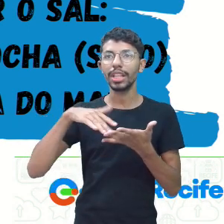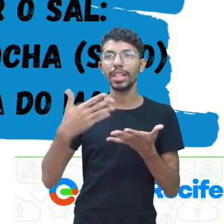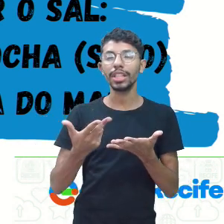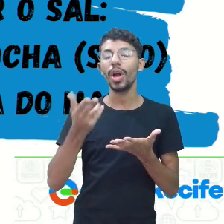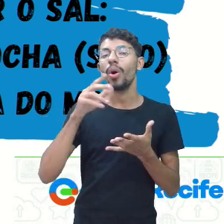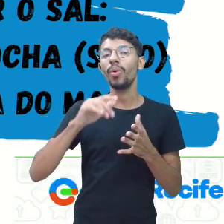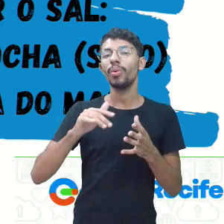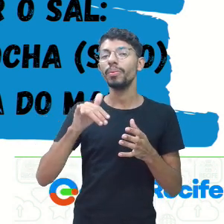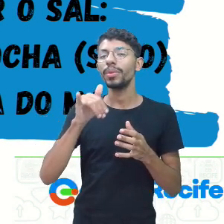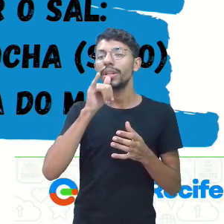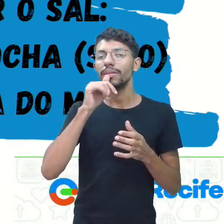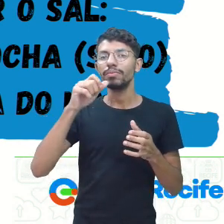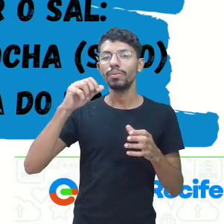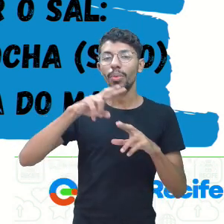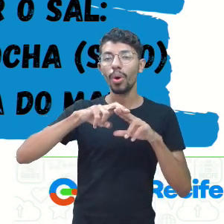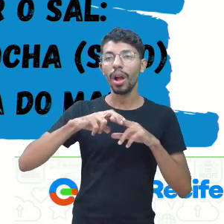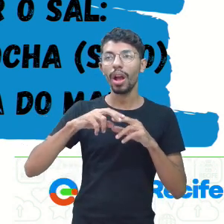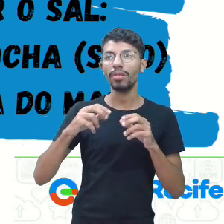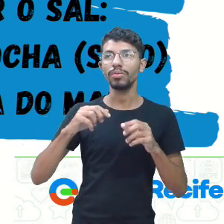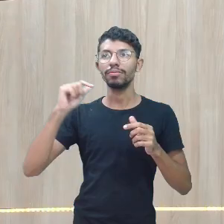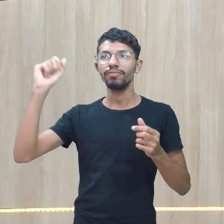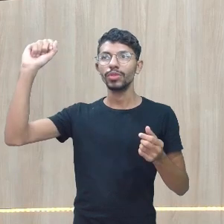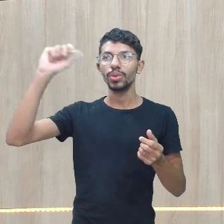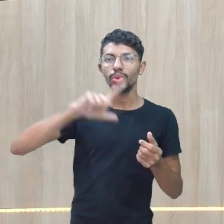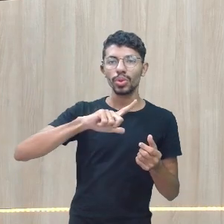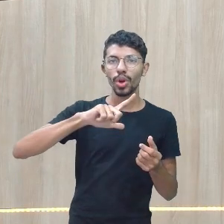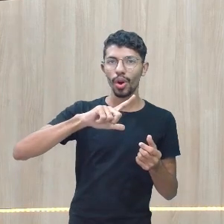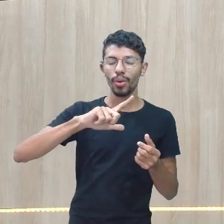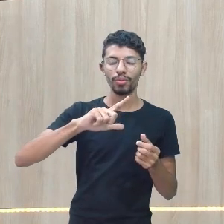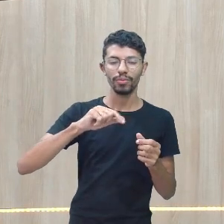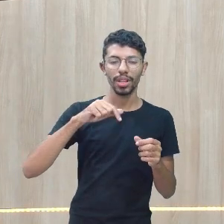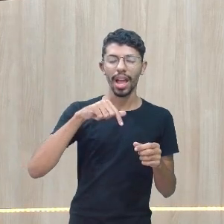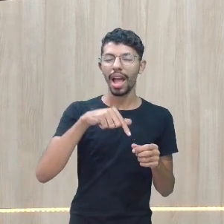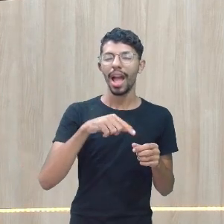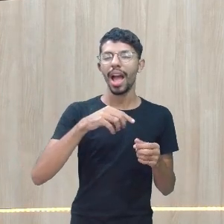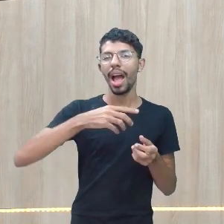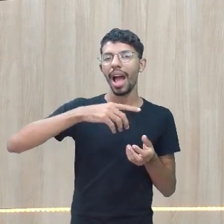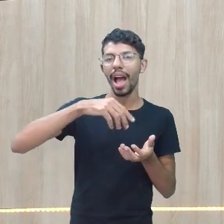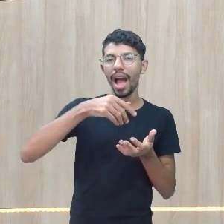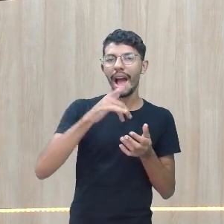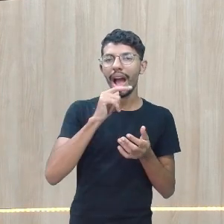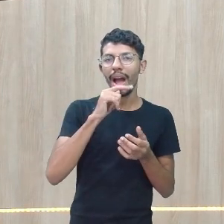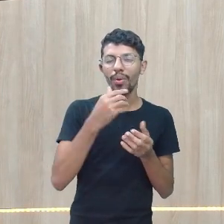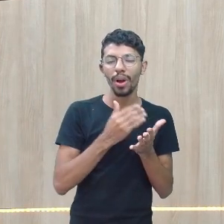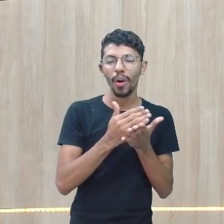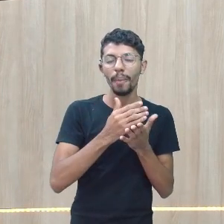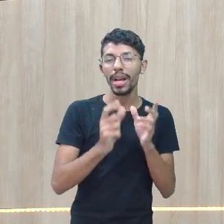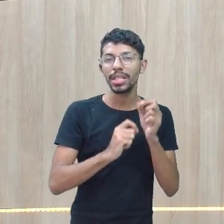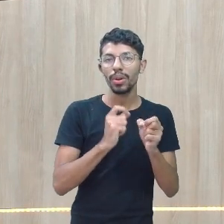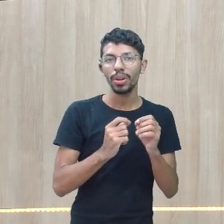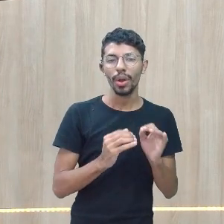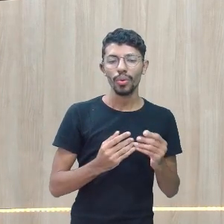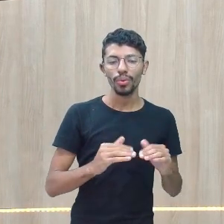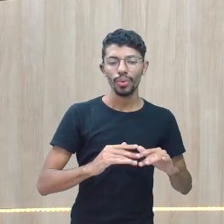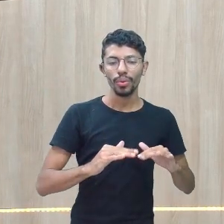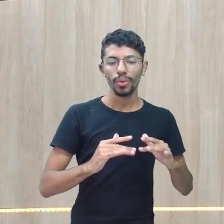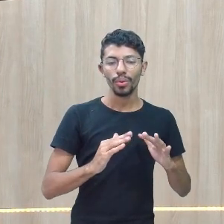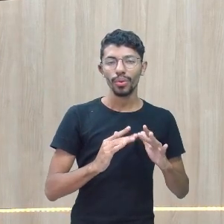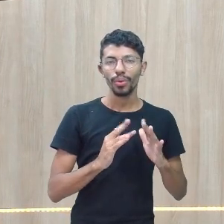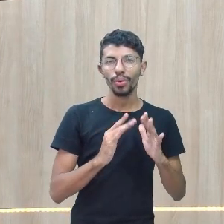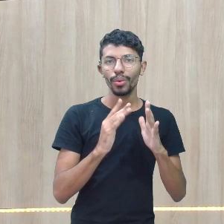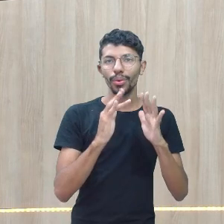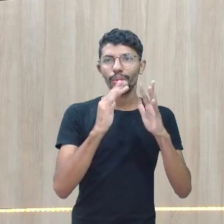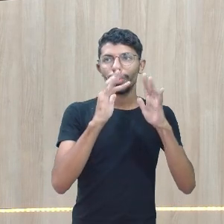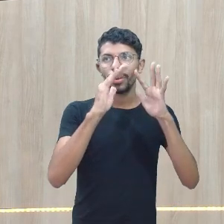né, essa água que está na piscina, ela começa a sofrer um processo de evaporação. E desse processo de evaporação, o que é que